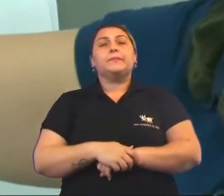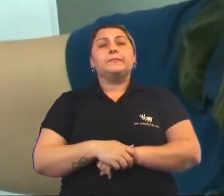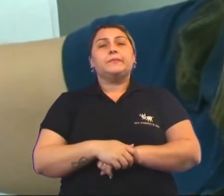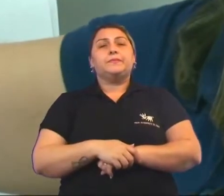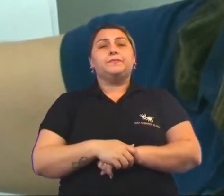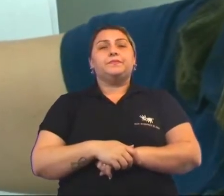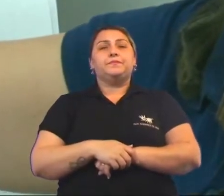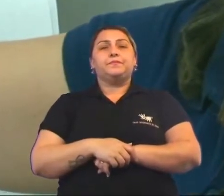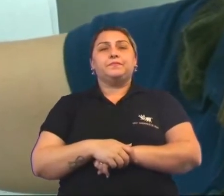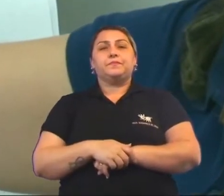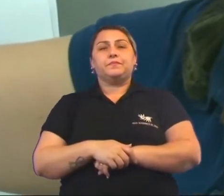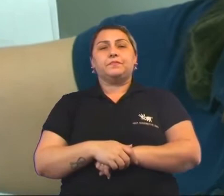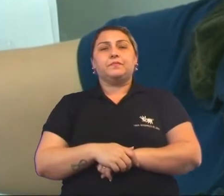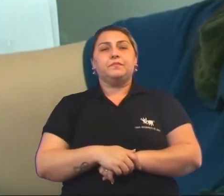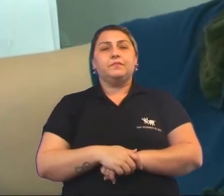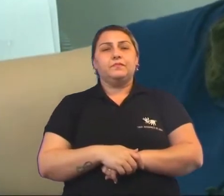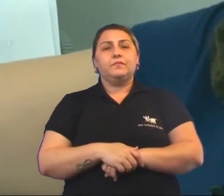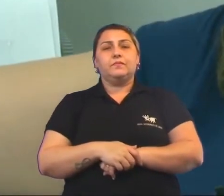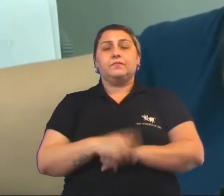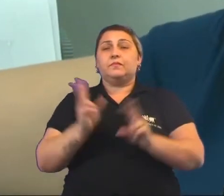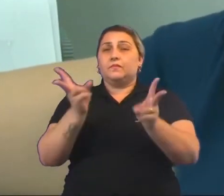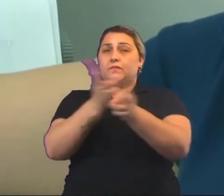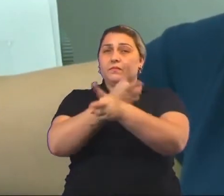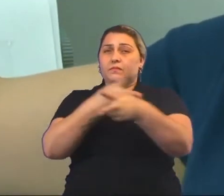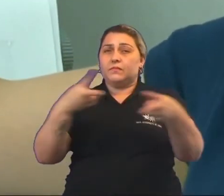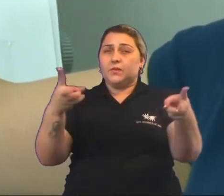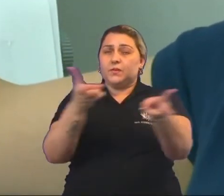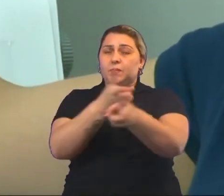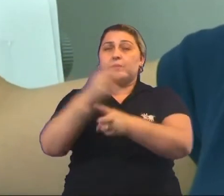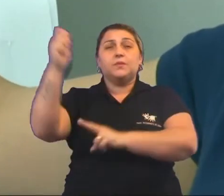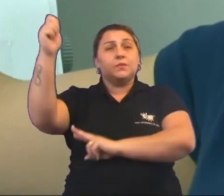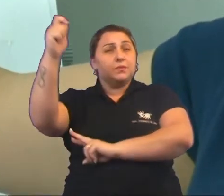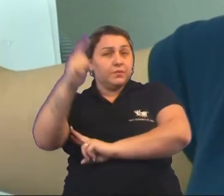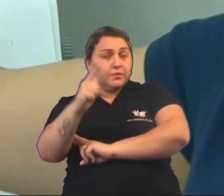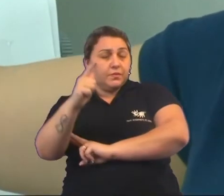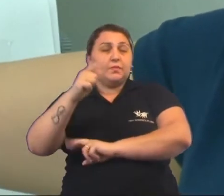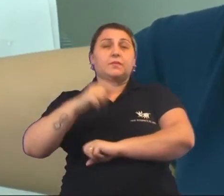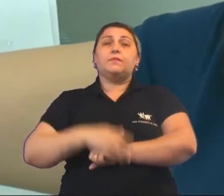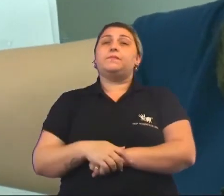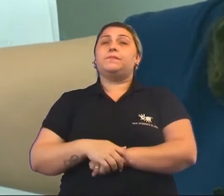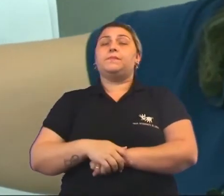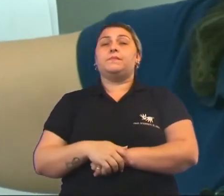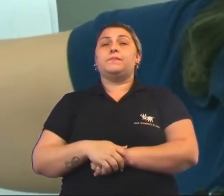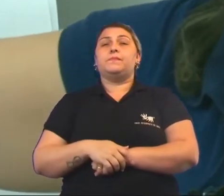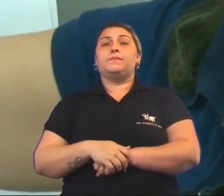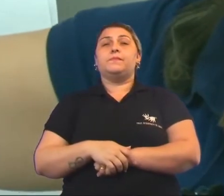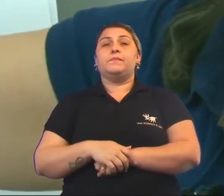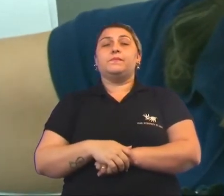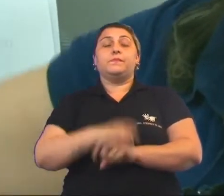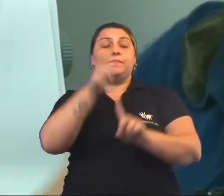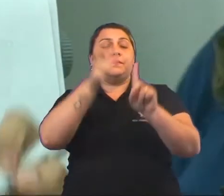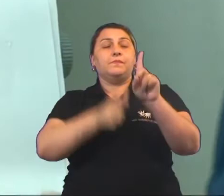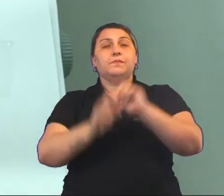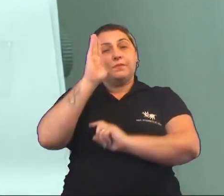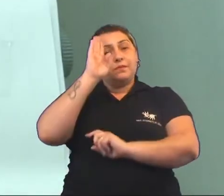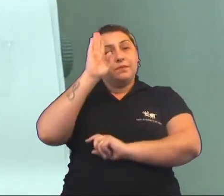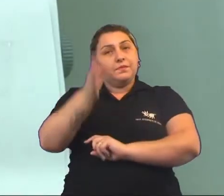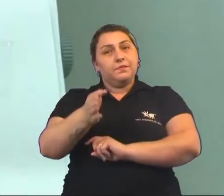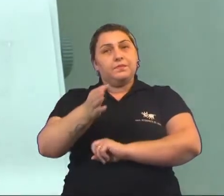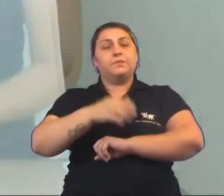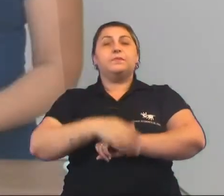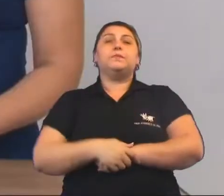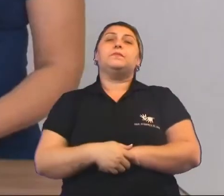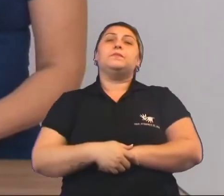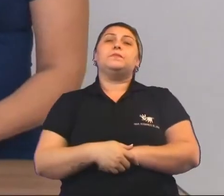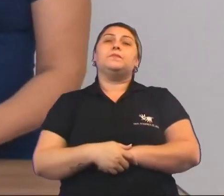no primeiro parágrafo mesmo, né? O vento e o sol, então, portanto, são os